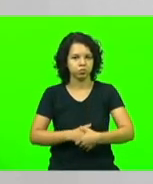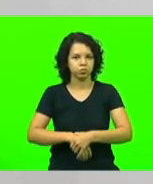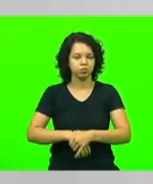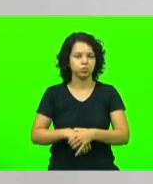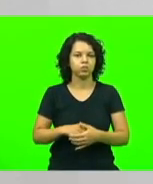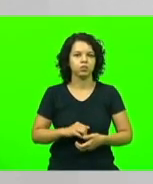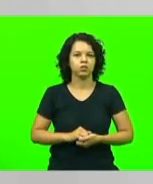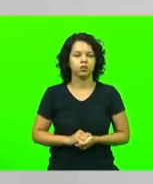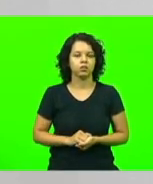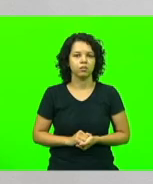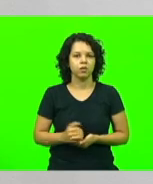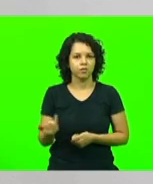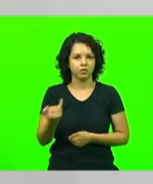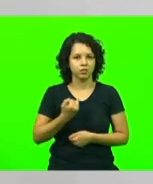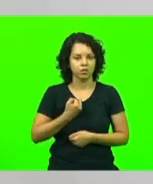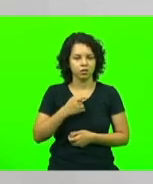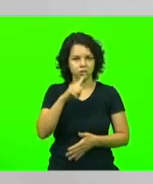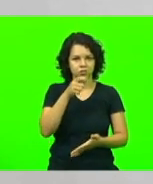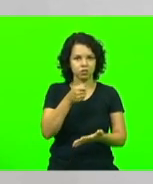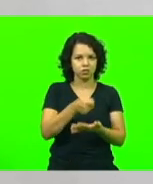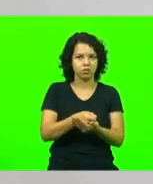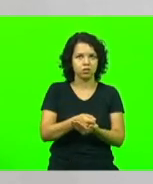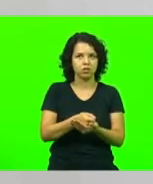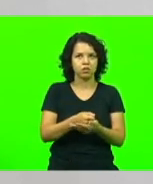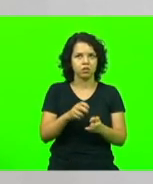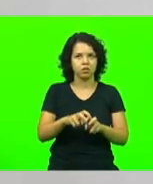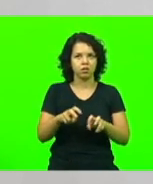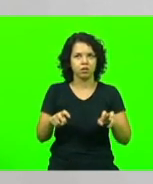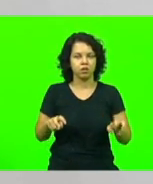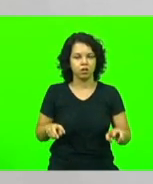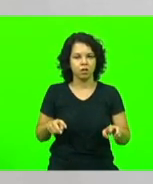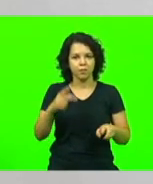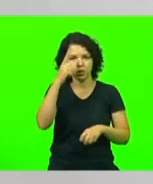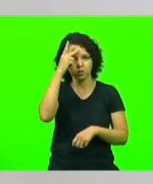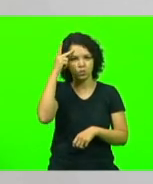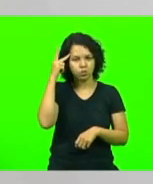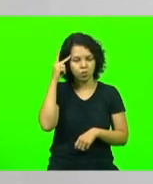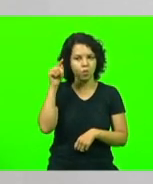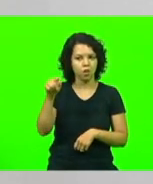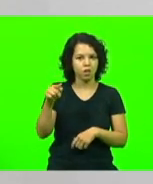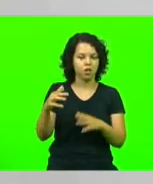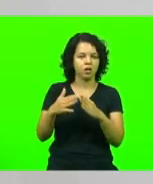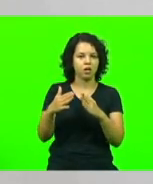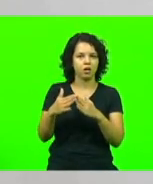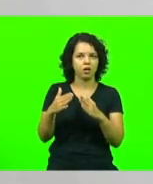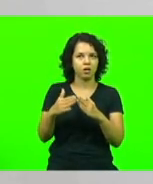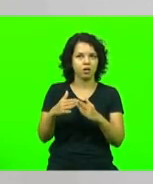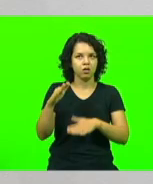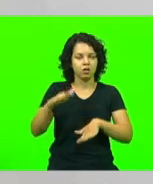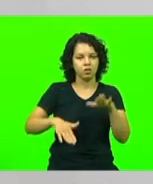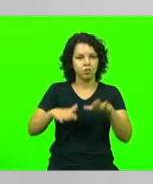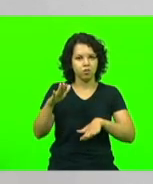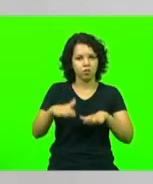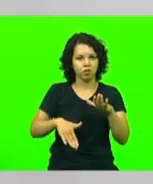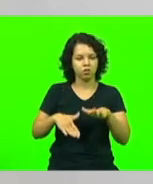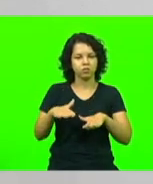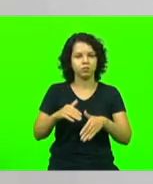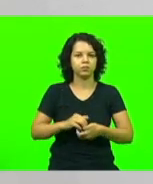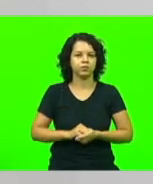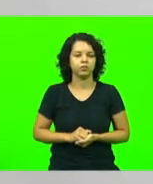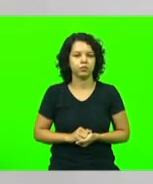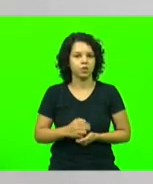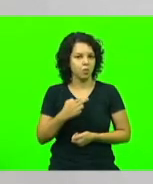fui comunicado uma decisão da mesa de que, até para quem está em casa, talvez seja eu o último, não poderia estar